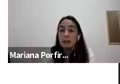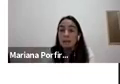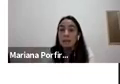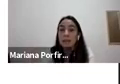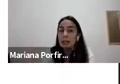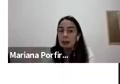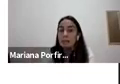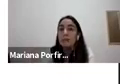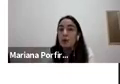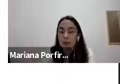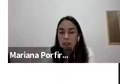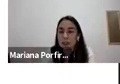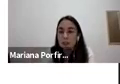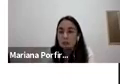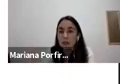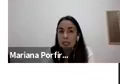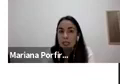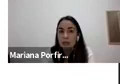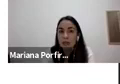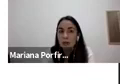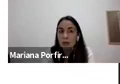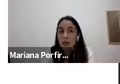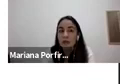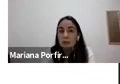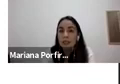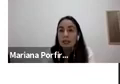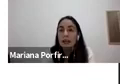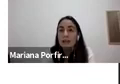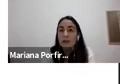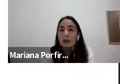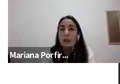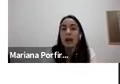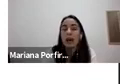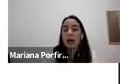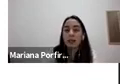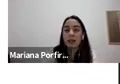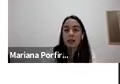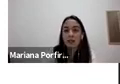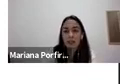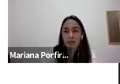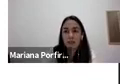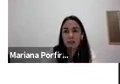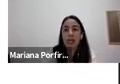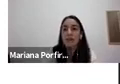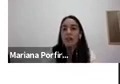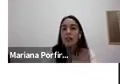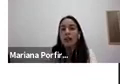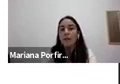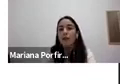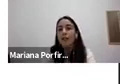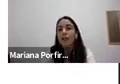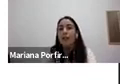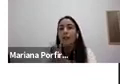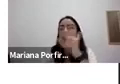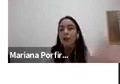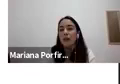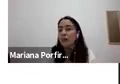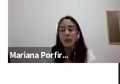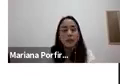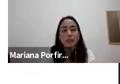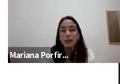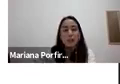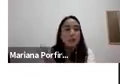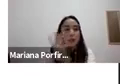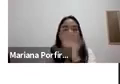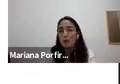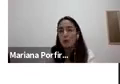dela para estar conversando sobre isso, sobre essa forma alternativa, se caso o aleitamento materno